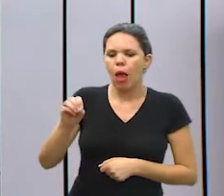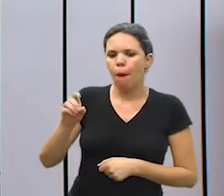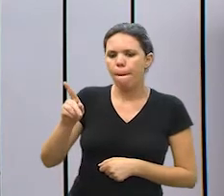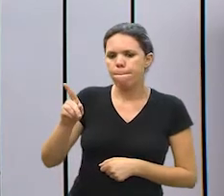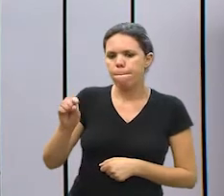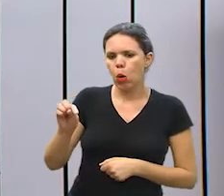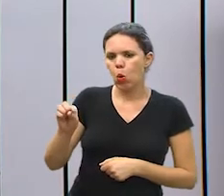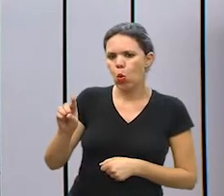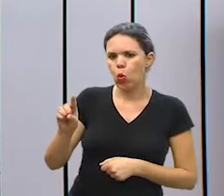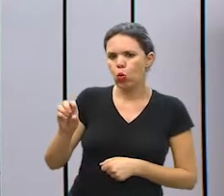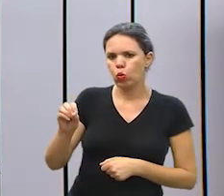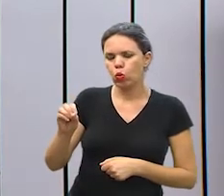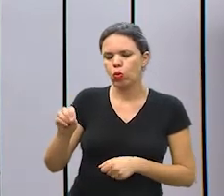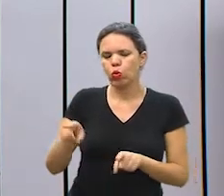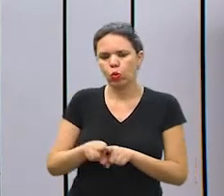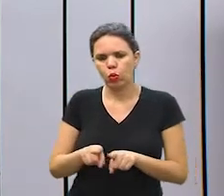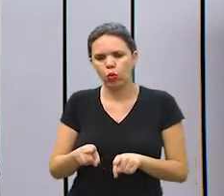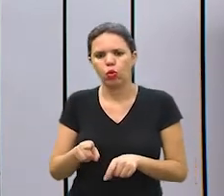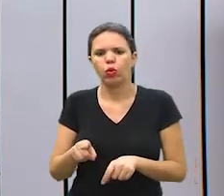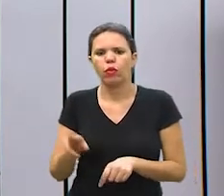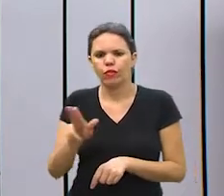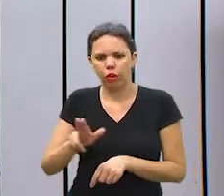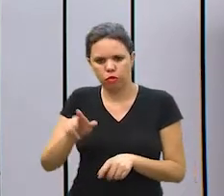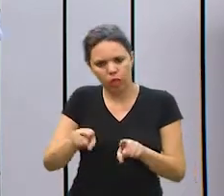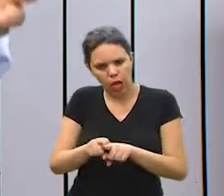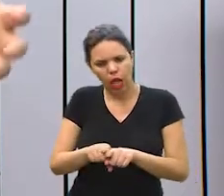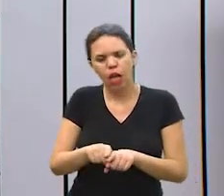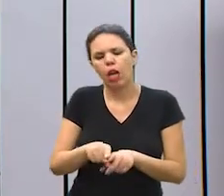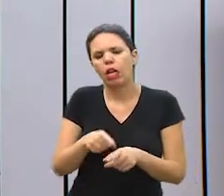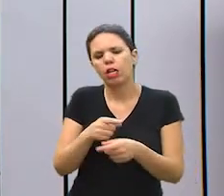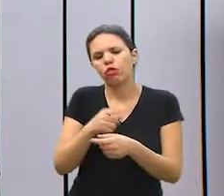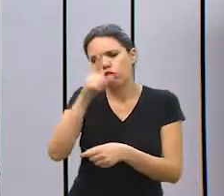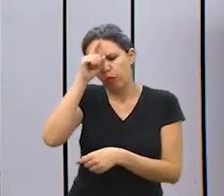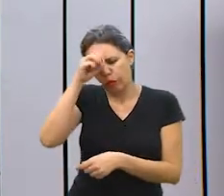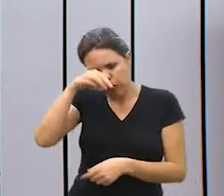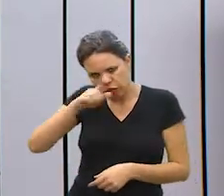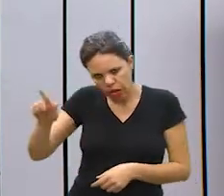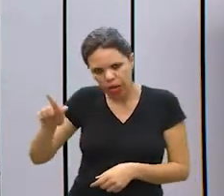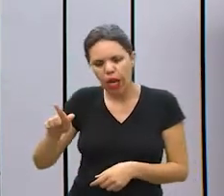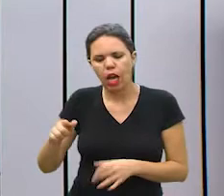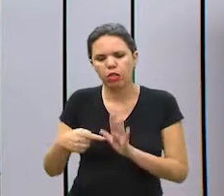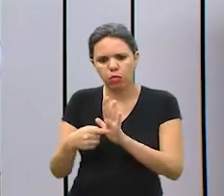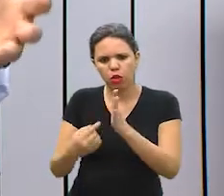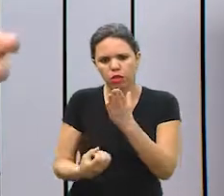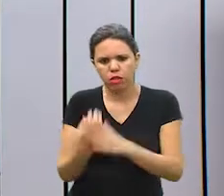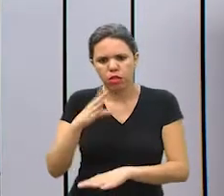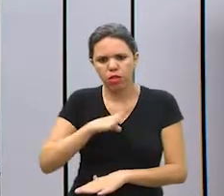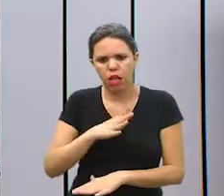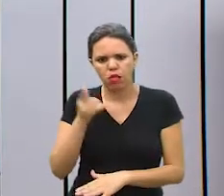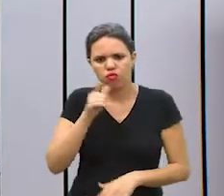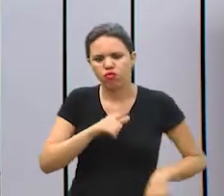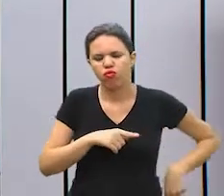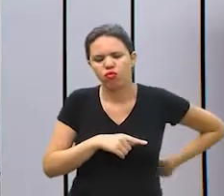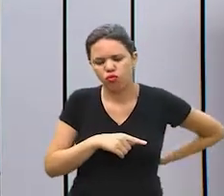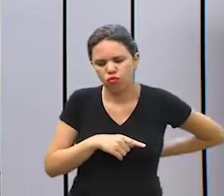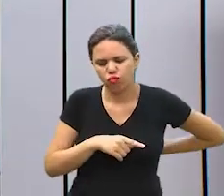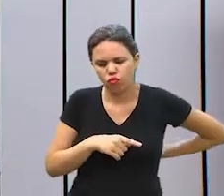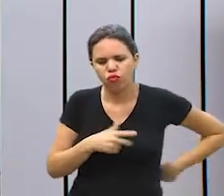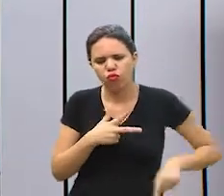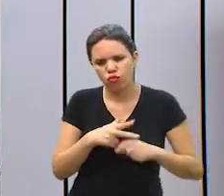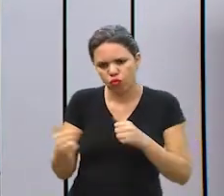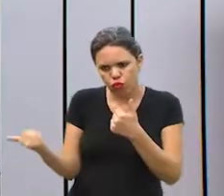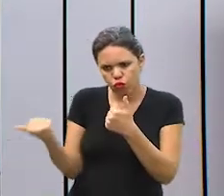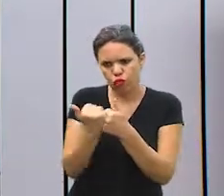São Leopoldo Mandique e também o Mário Gatti, enfim. a cidade sinaliza para que a gente consiga